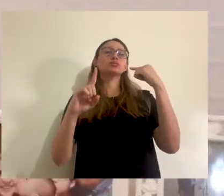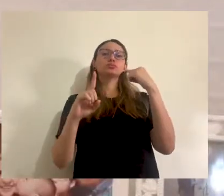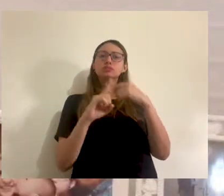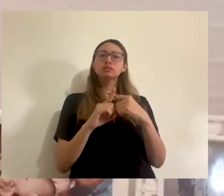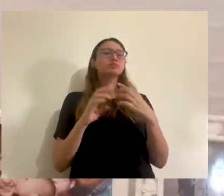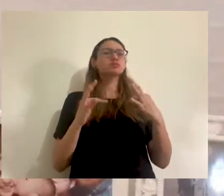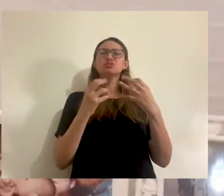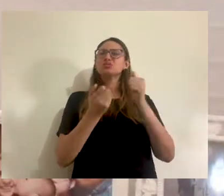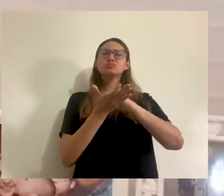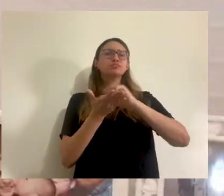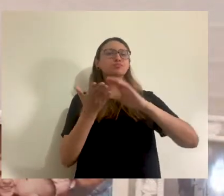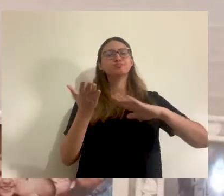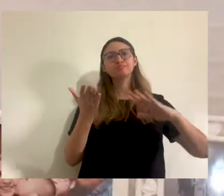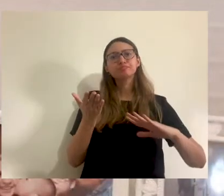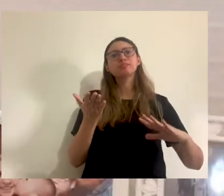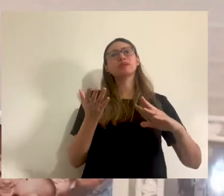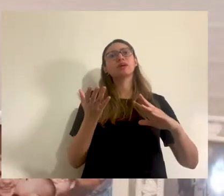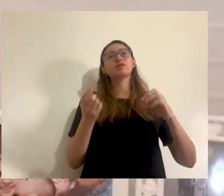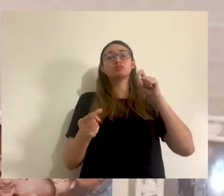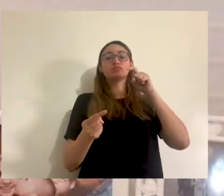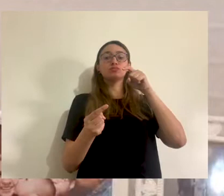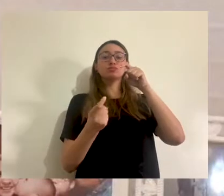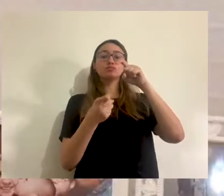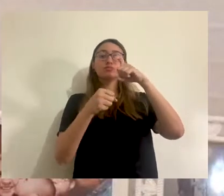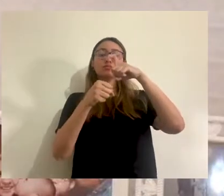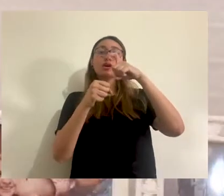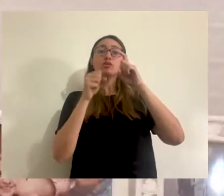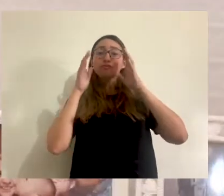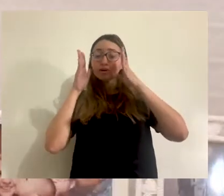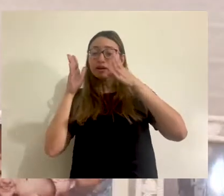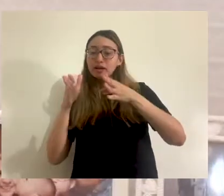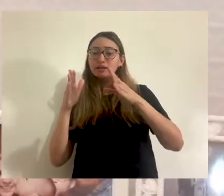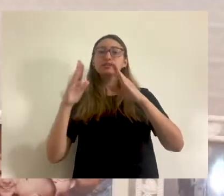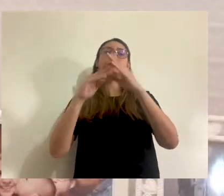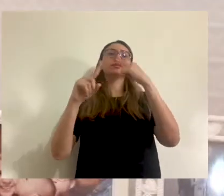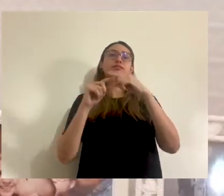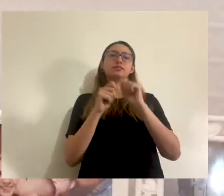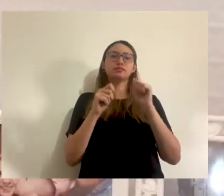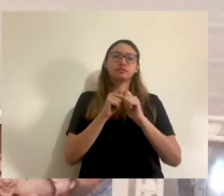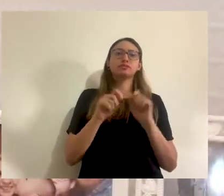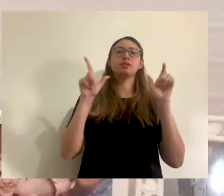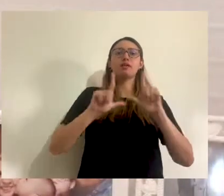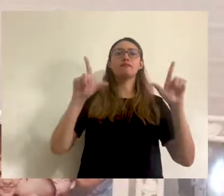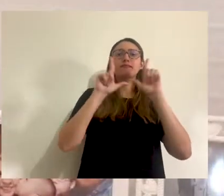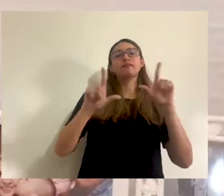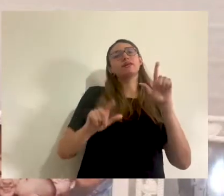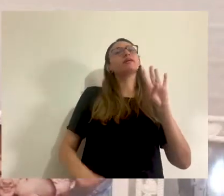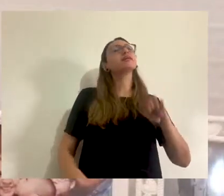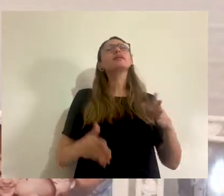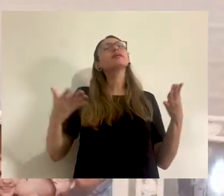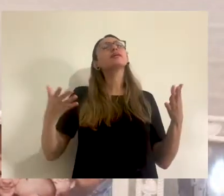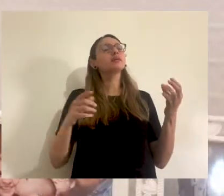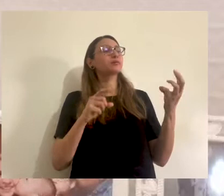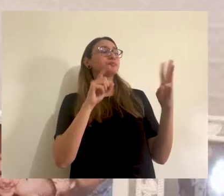enfim, todas as atividades relacionadas ao templo deveriam ser realizadas pelos levitas. E quem eram os